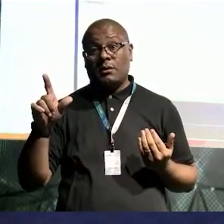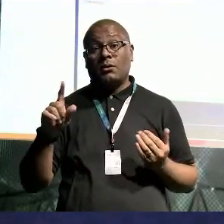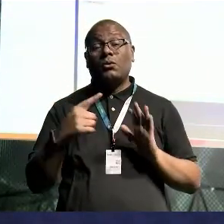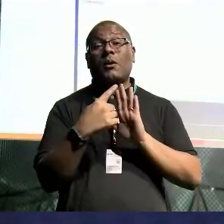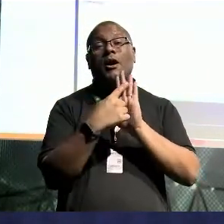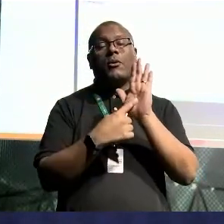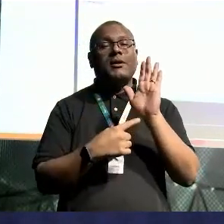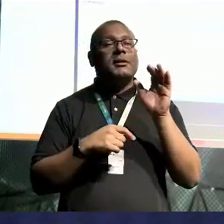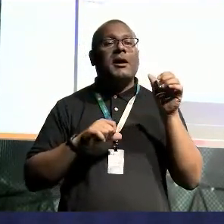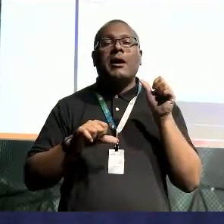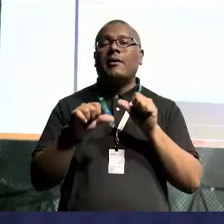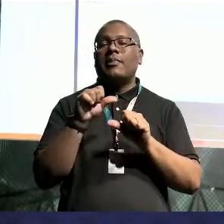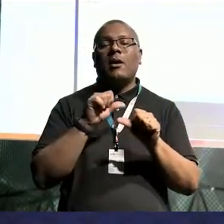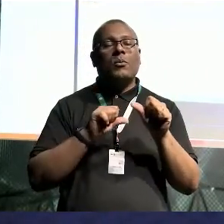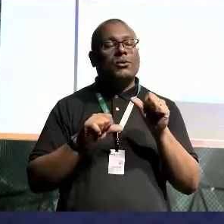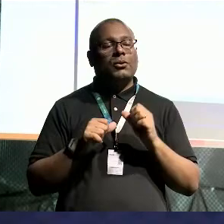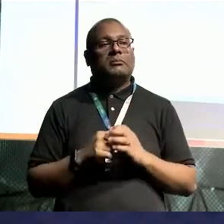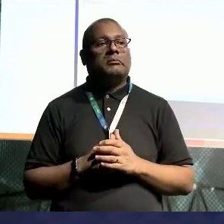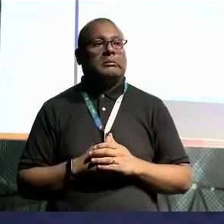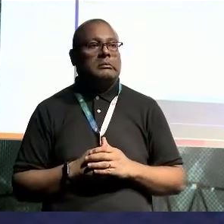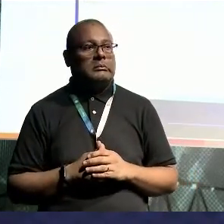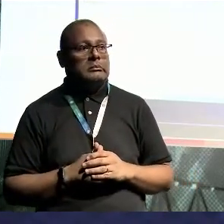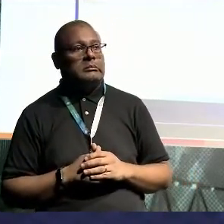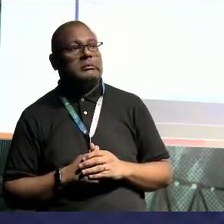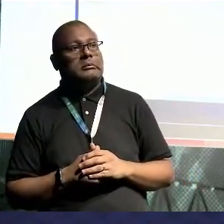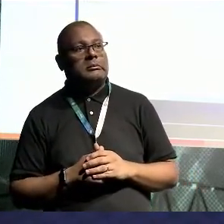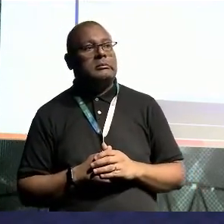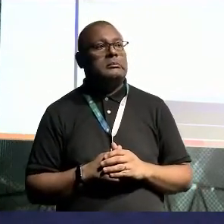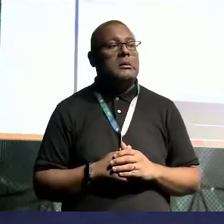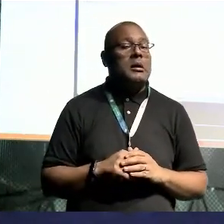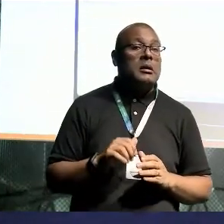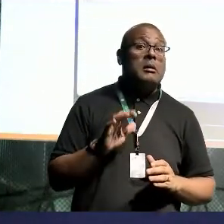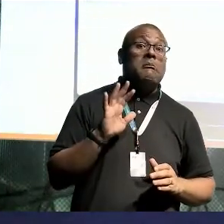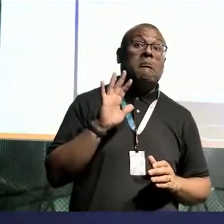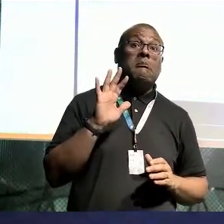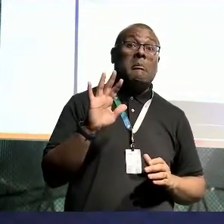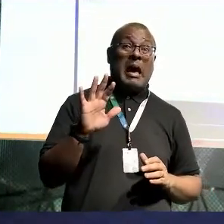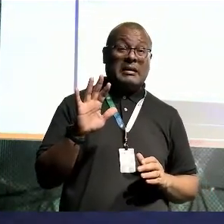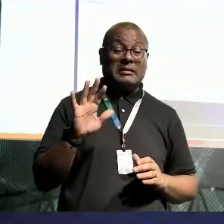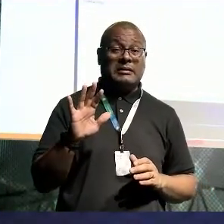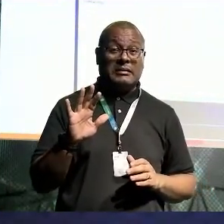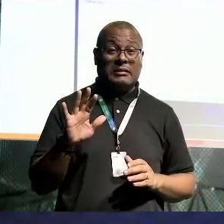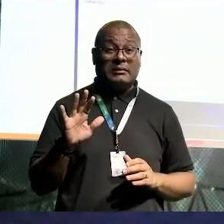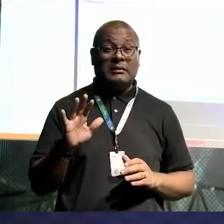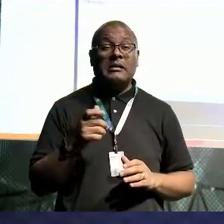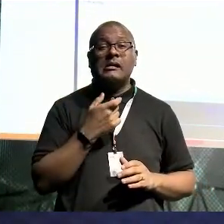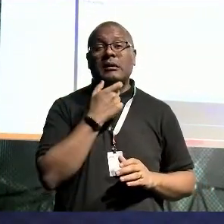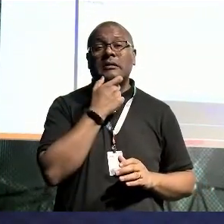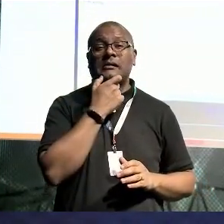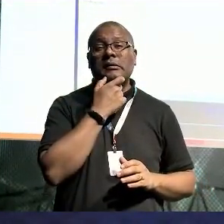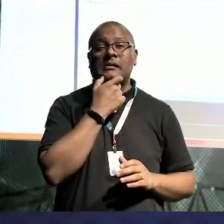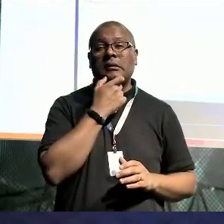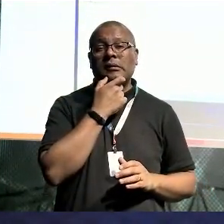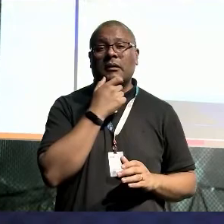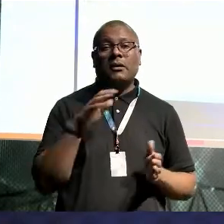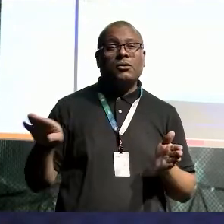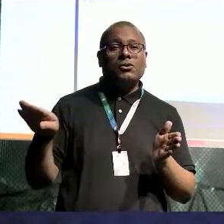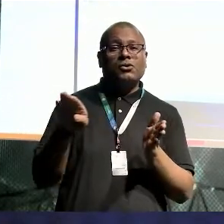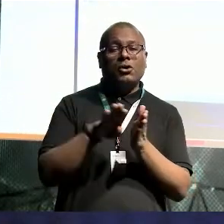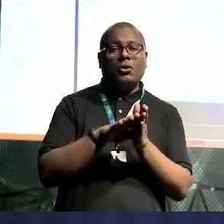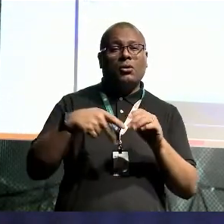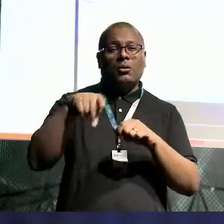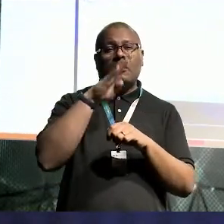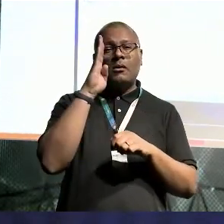iOS, eles não tinham mudado isso. Tá? Mas, aí, para não ficar aquele inglês de americano que chegou no